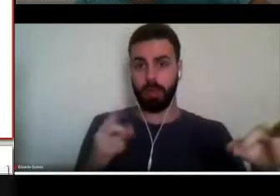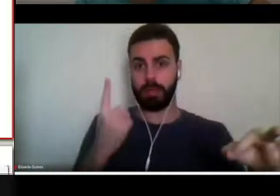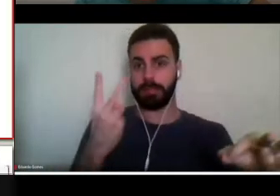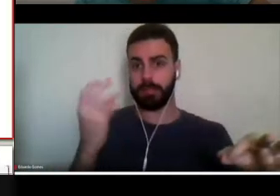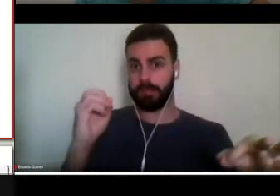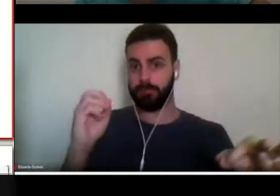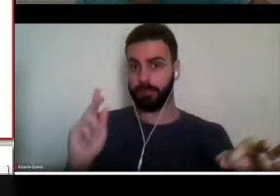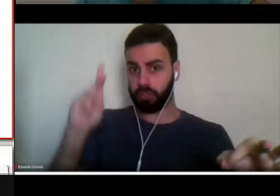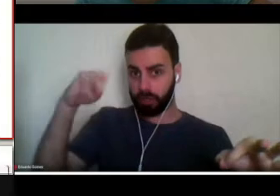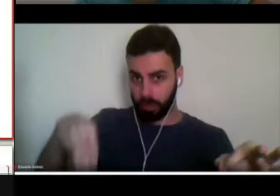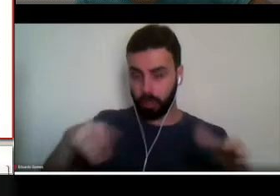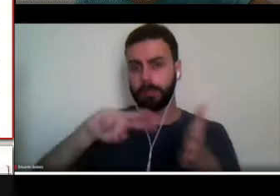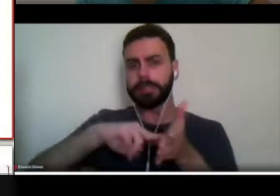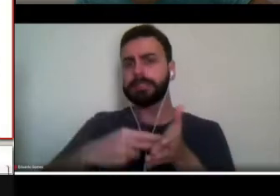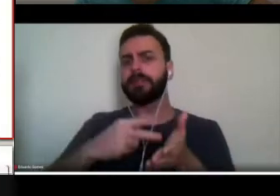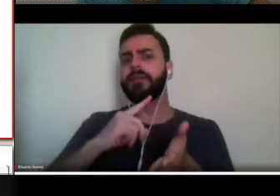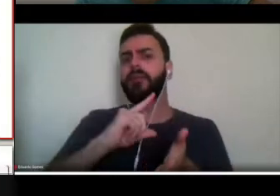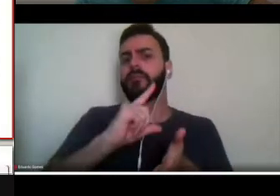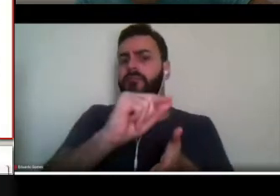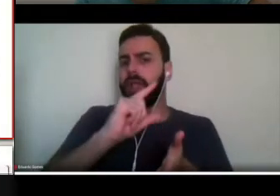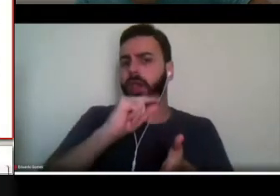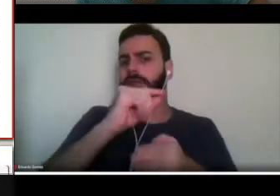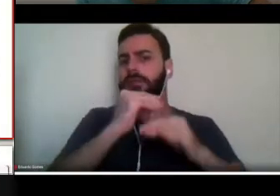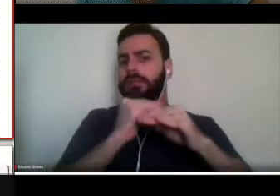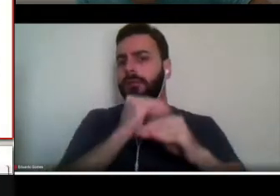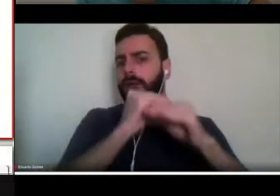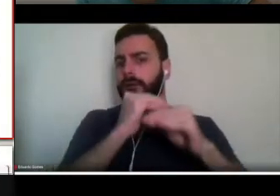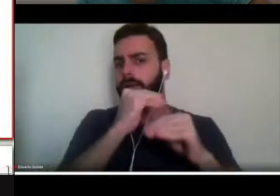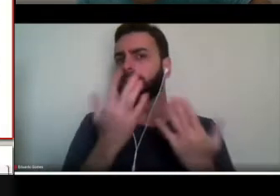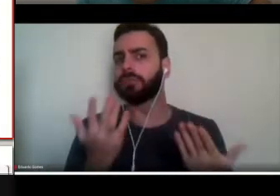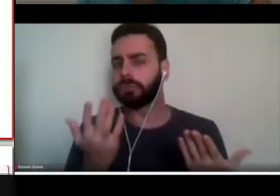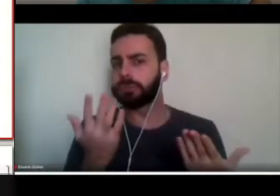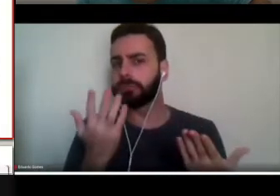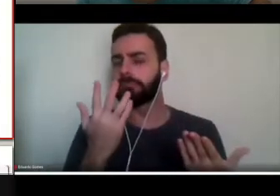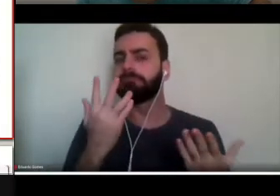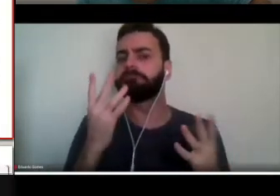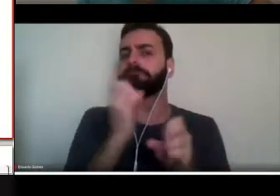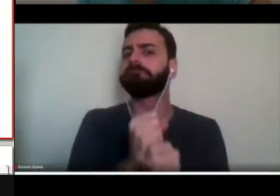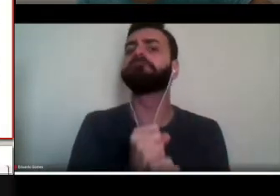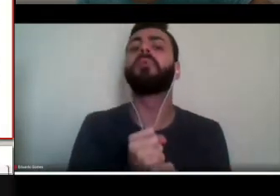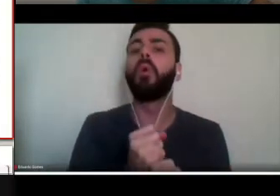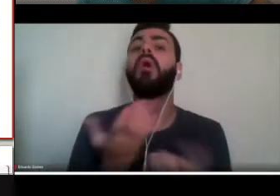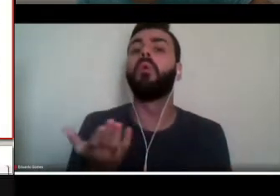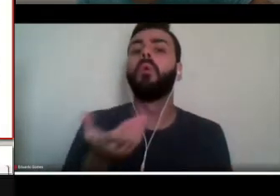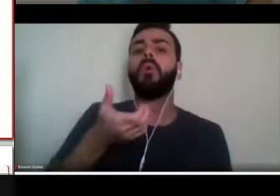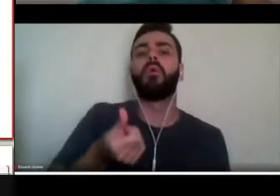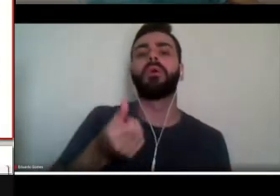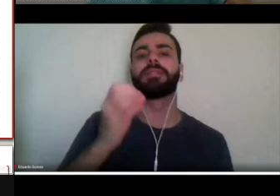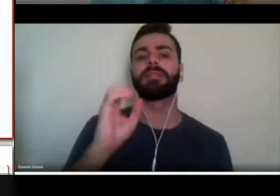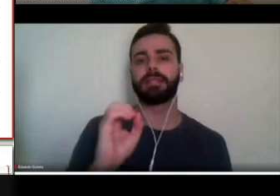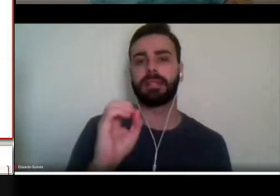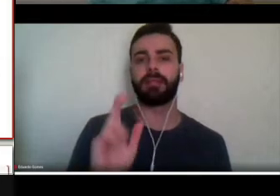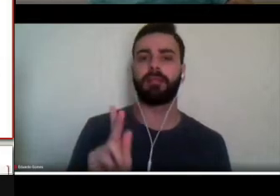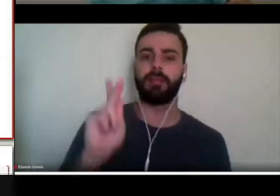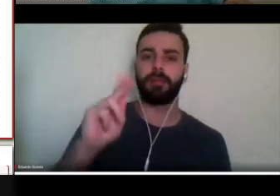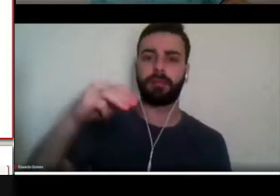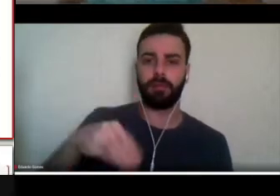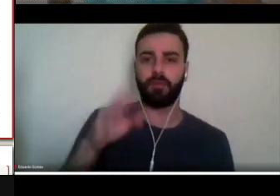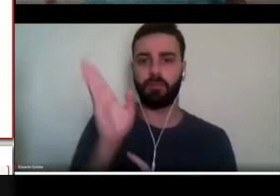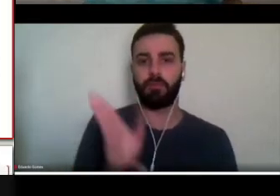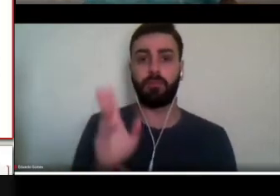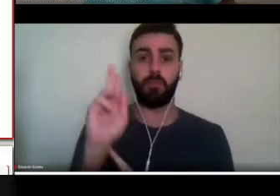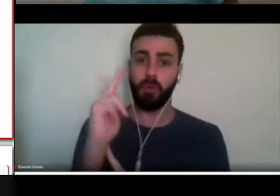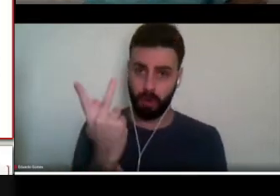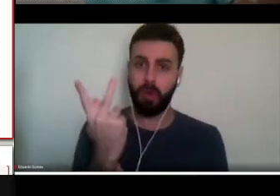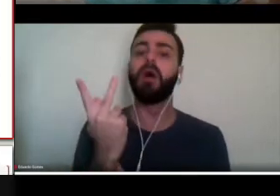velocidade média, né, vai ser igual a 60 quilômetros por hora. E nesse